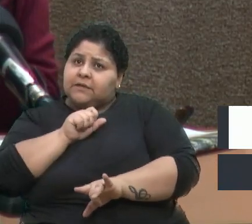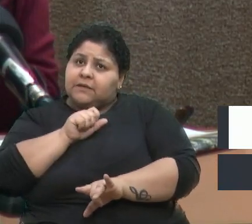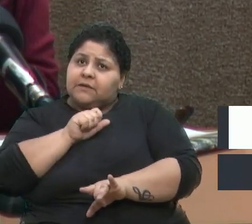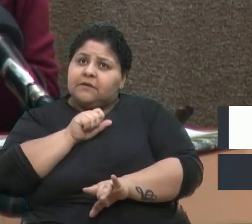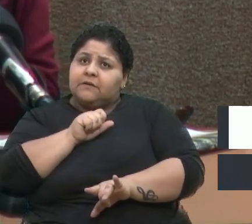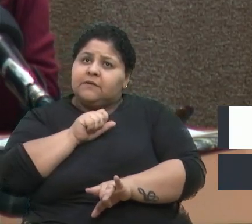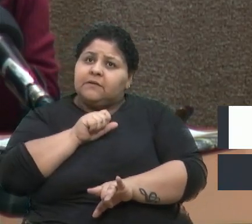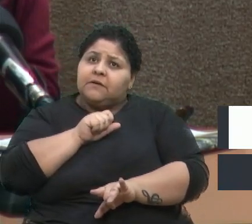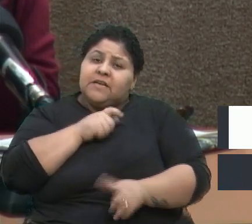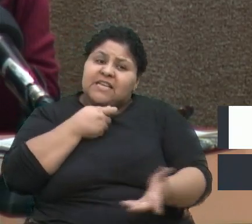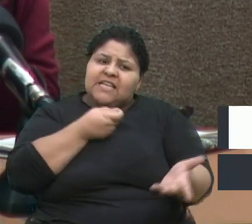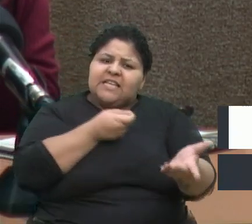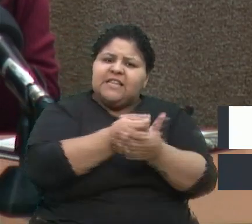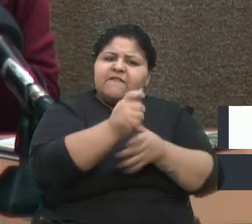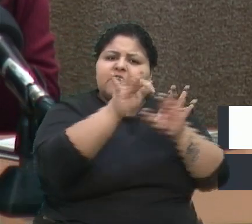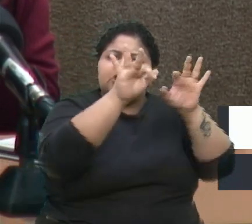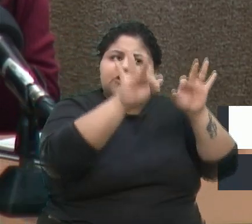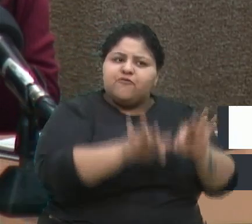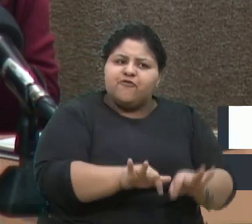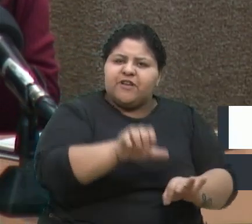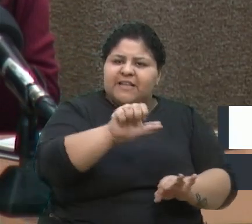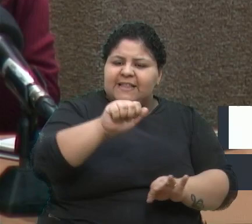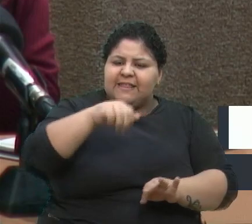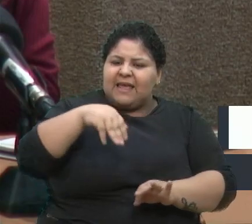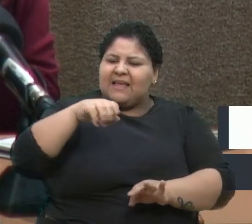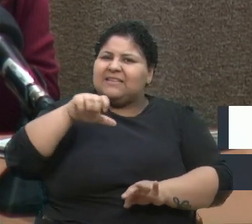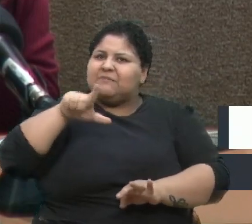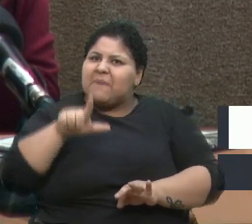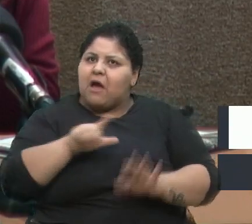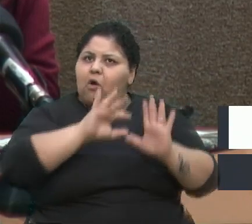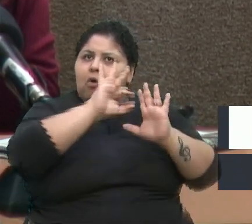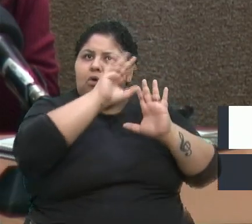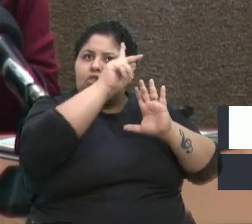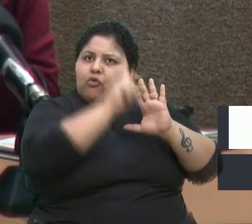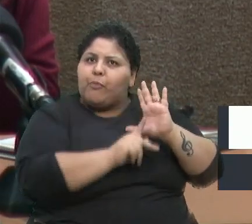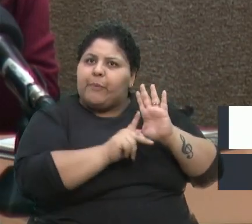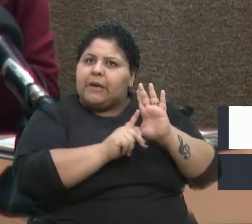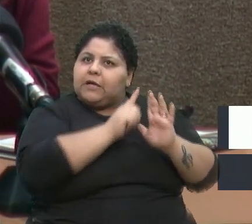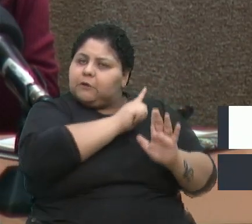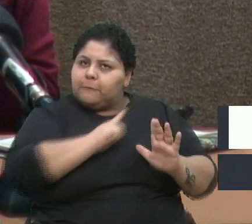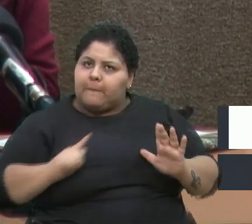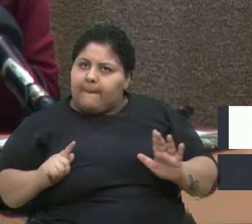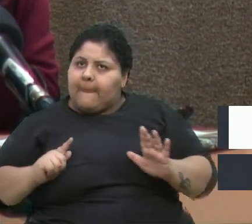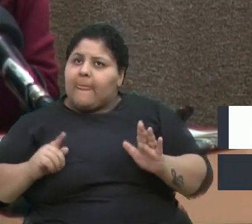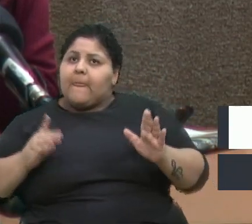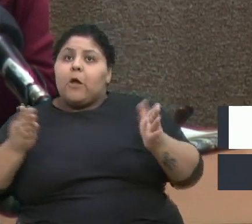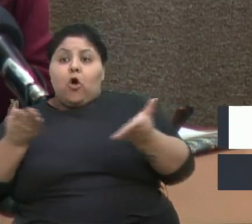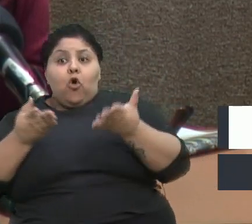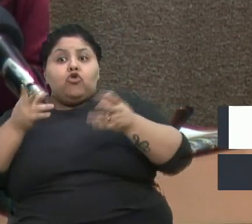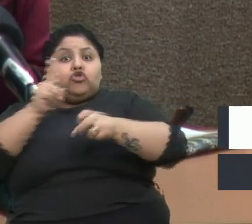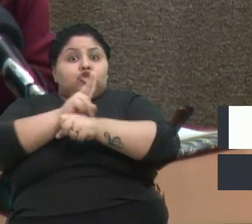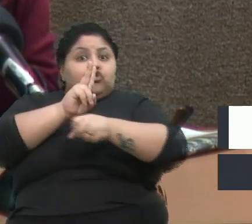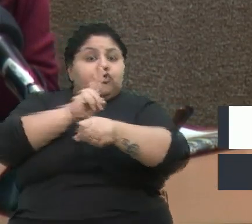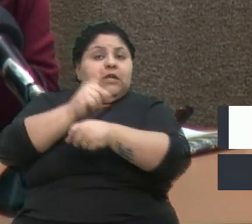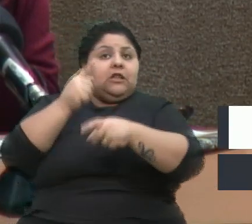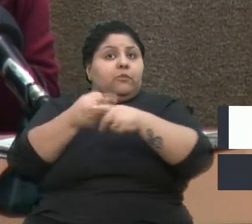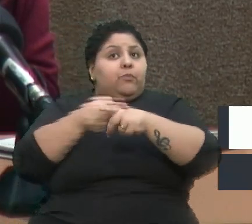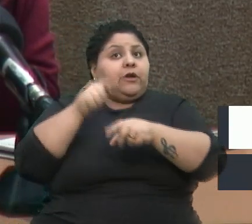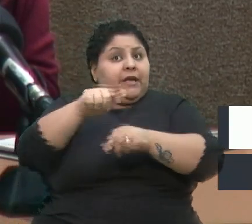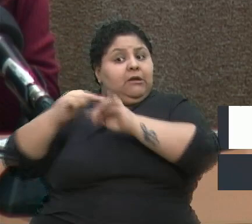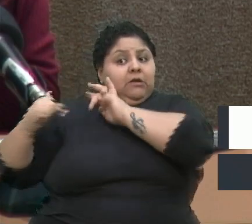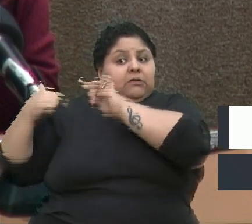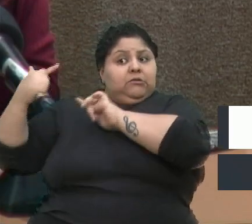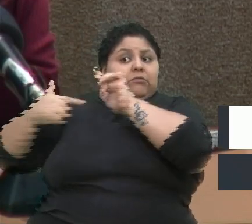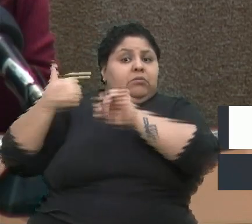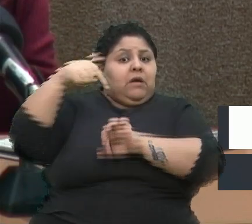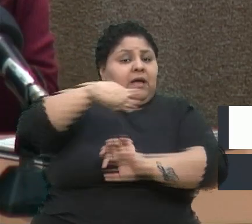governo. Né? Então nós temos que ter muito cuidado, porque esse resgate que o senhor traz hoje aqui, ele é importante para a gente